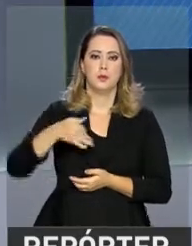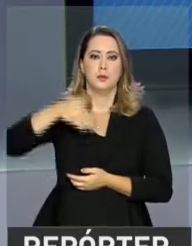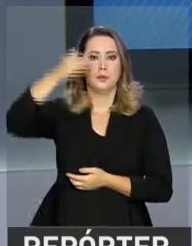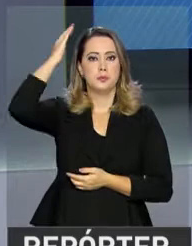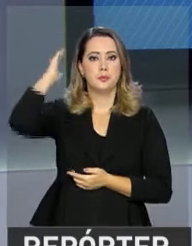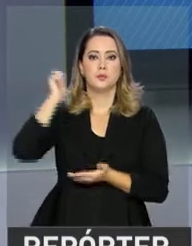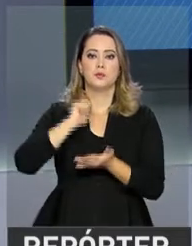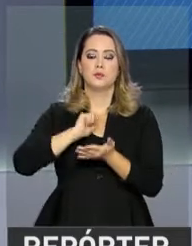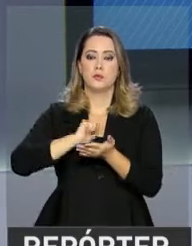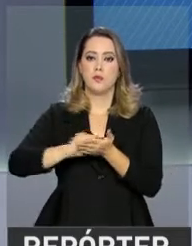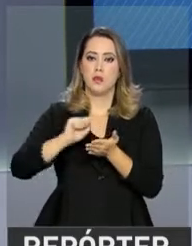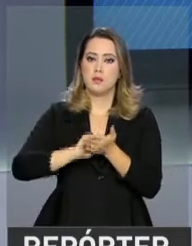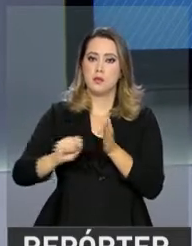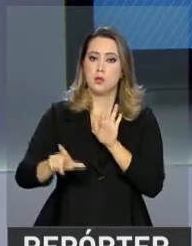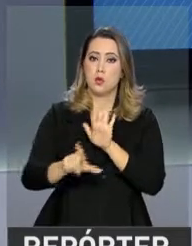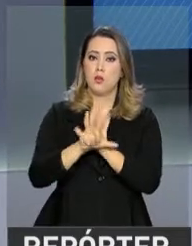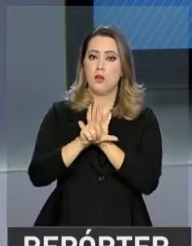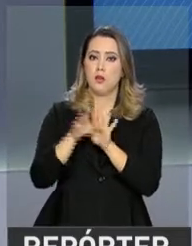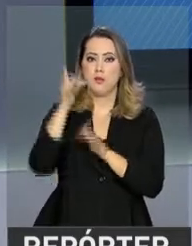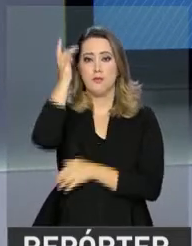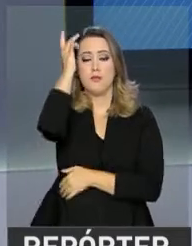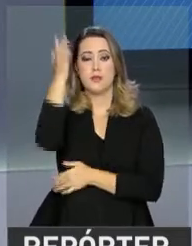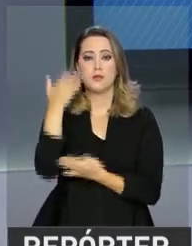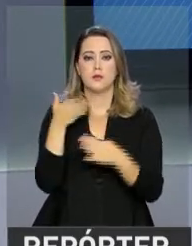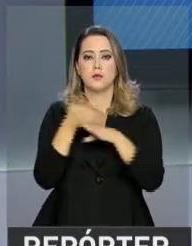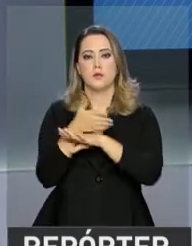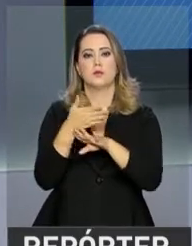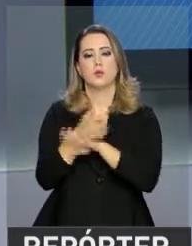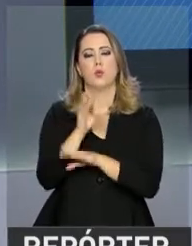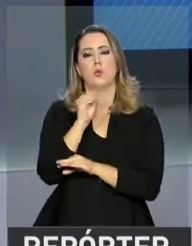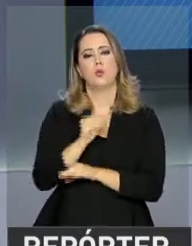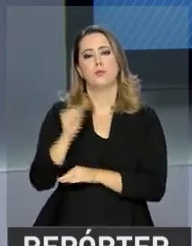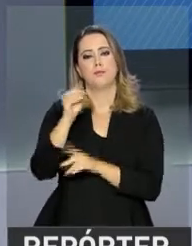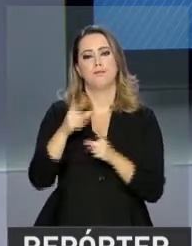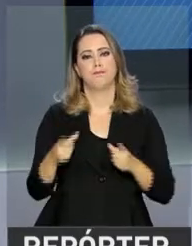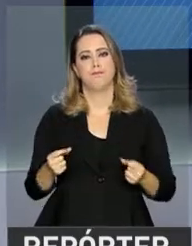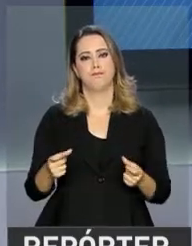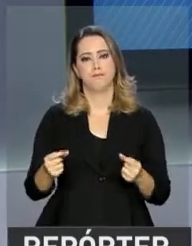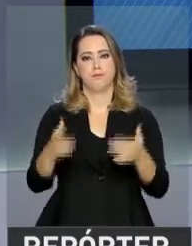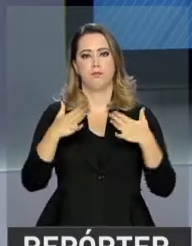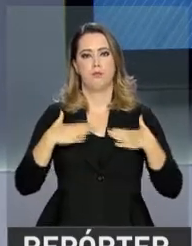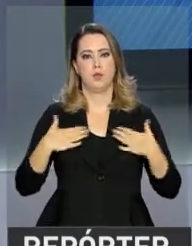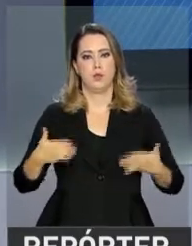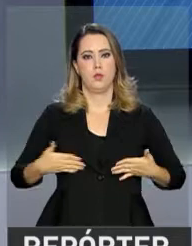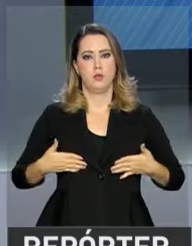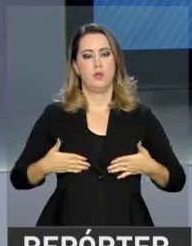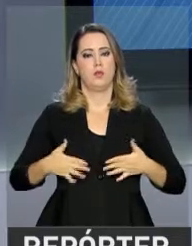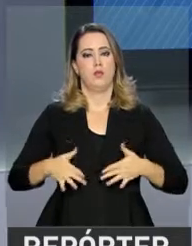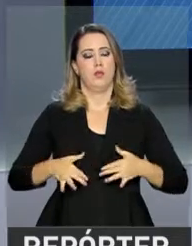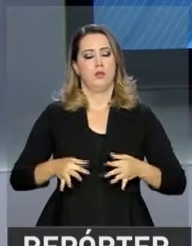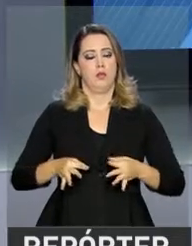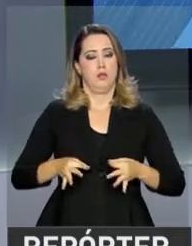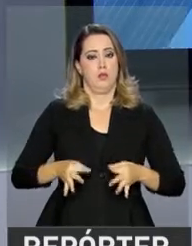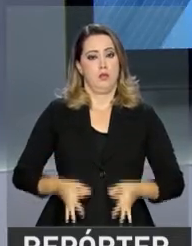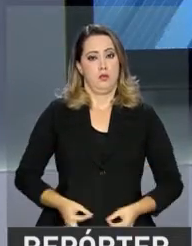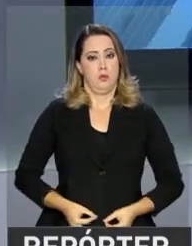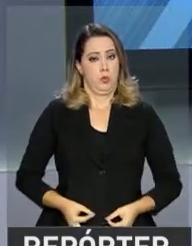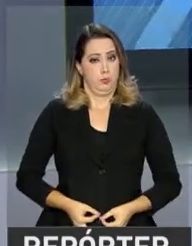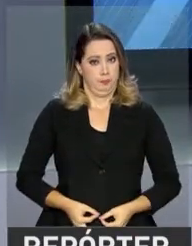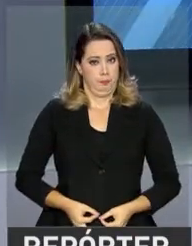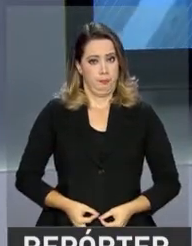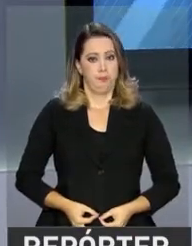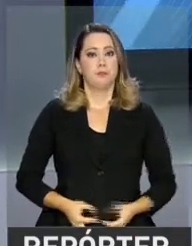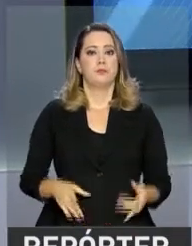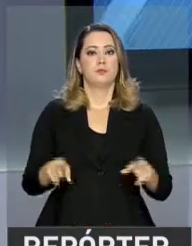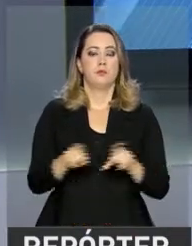temer sancionou lei que facilita o acesso ao tratamento de câncer de mama e do colo uterino o texto foi